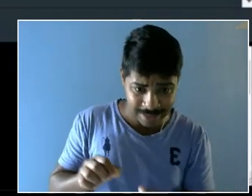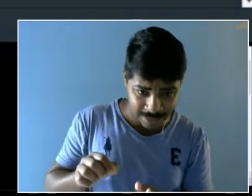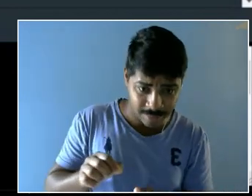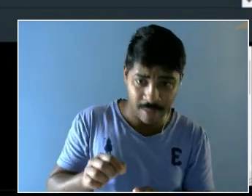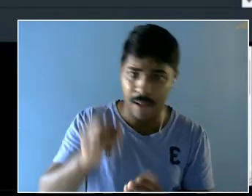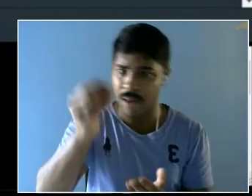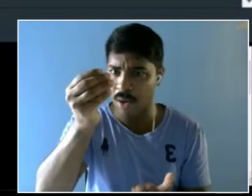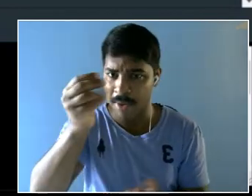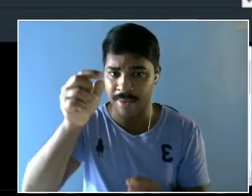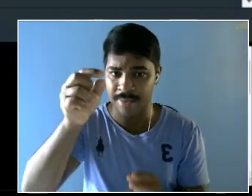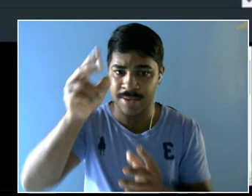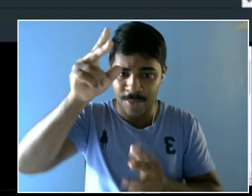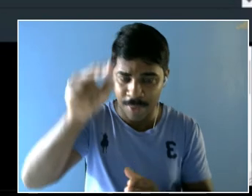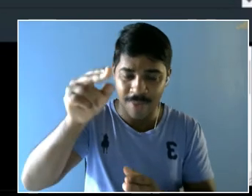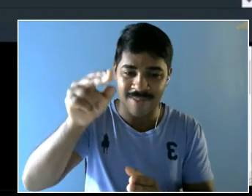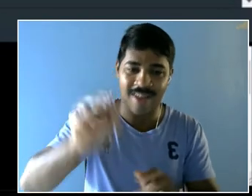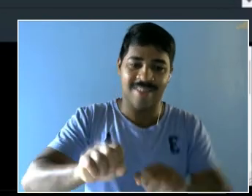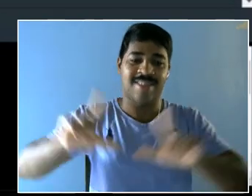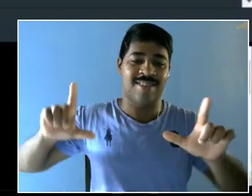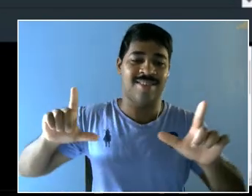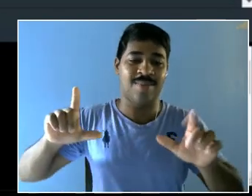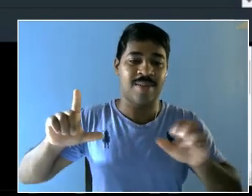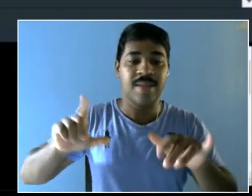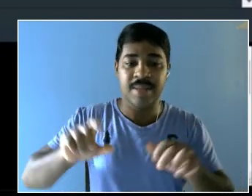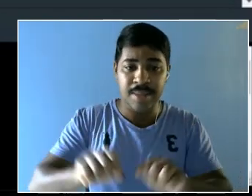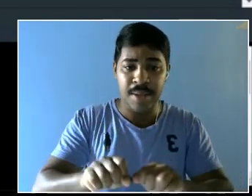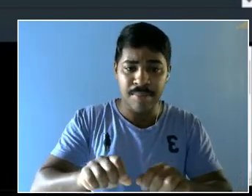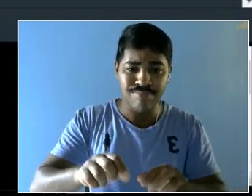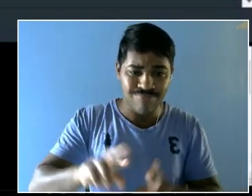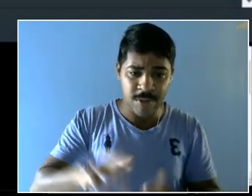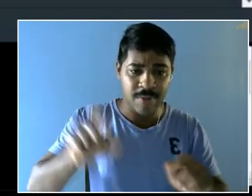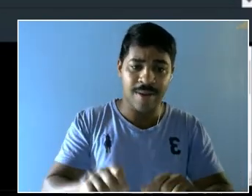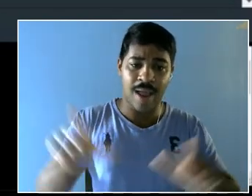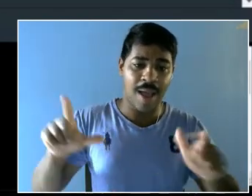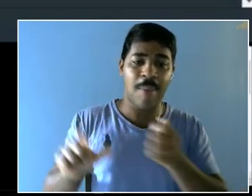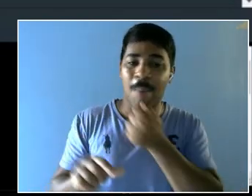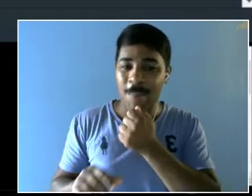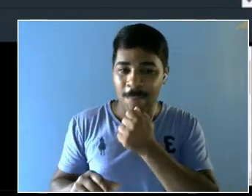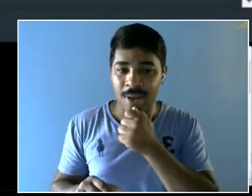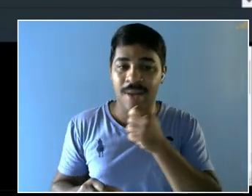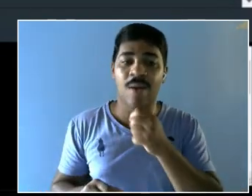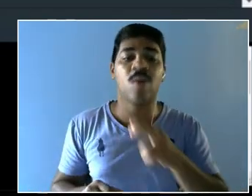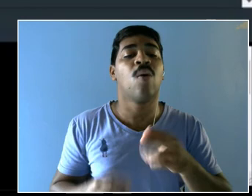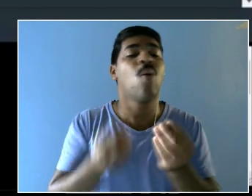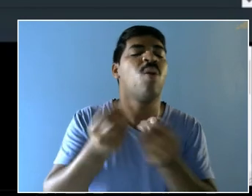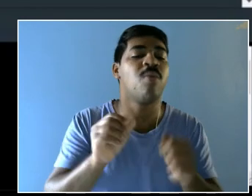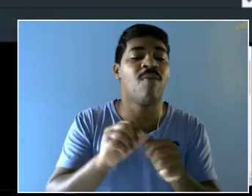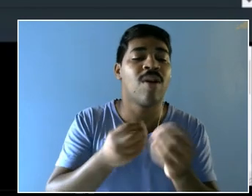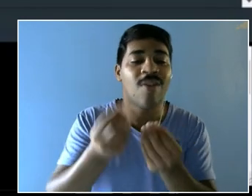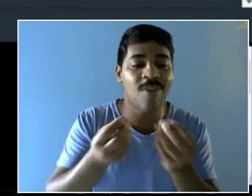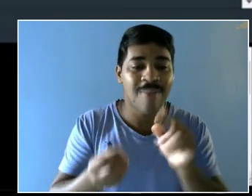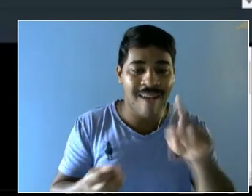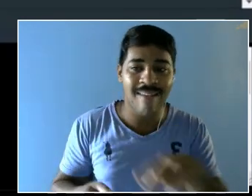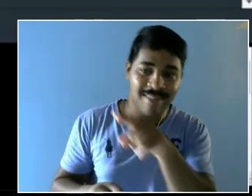é que repete para sempre, como é que repete uma vez, como é que não repete e como é que repete um tanto